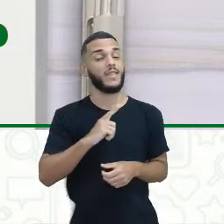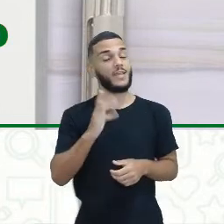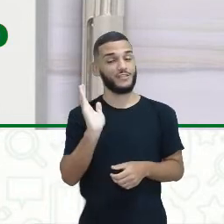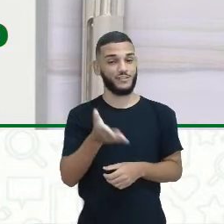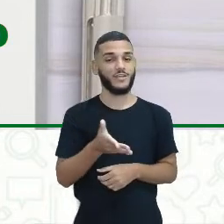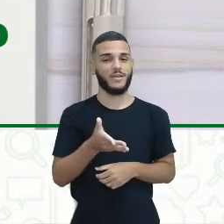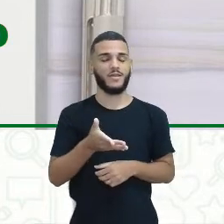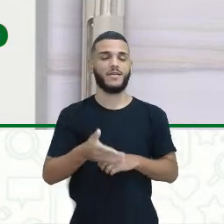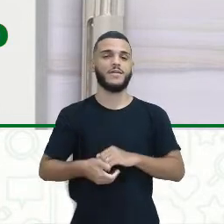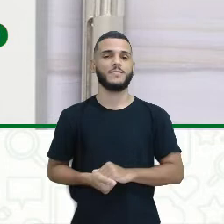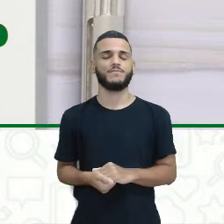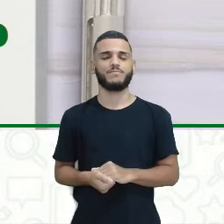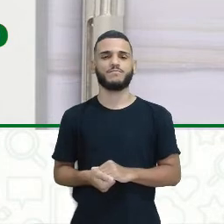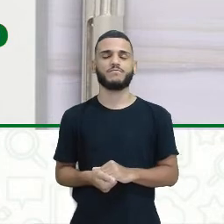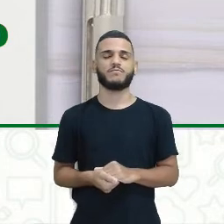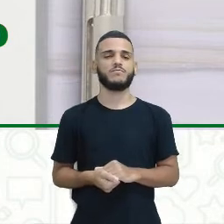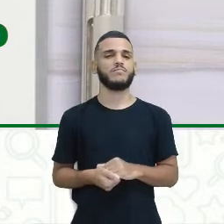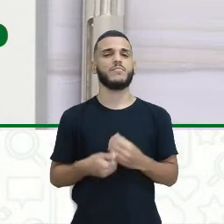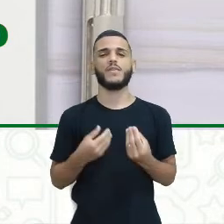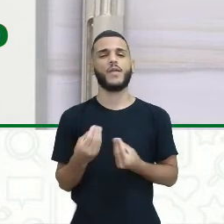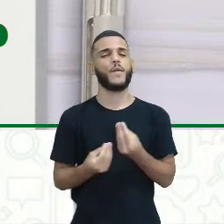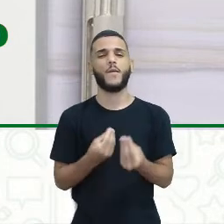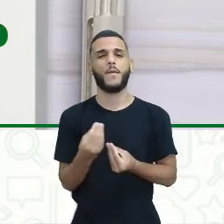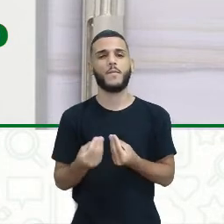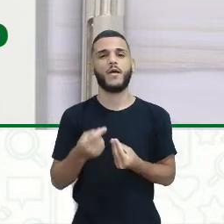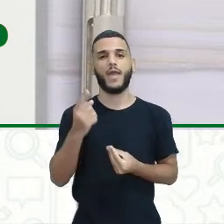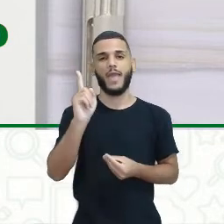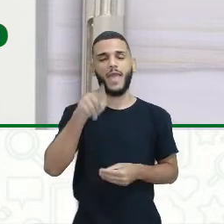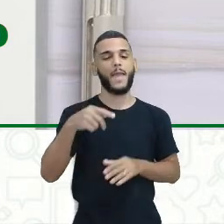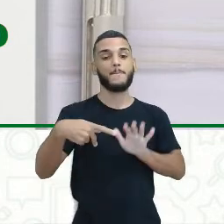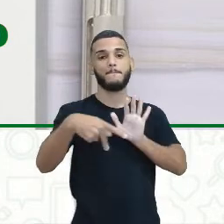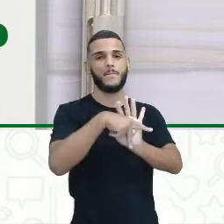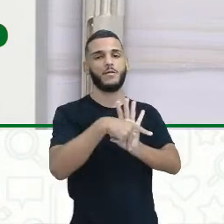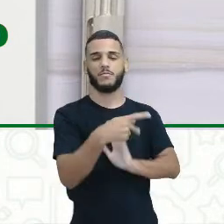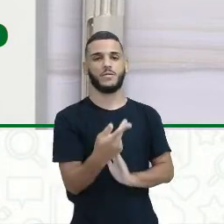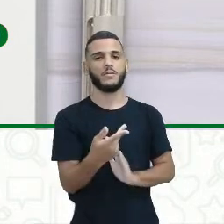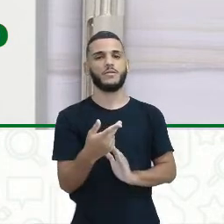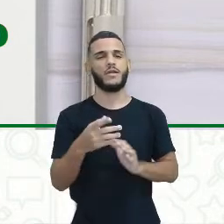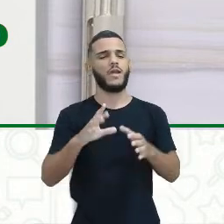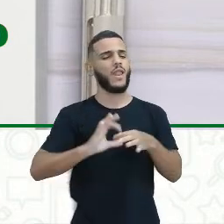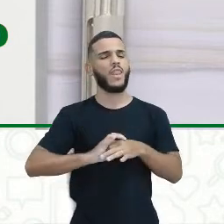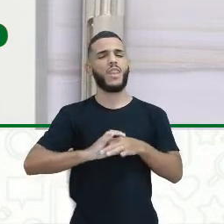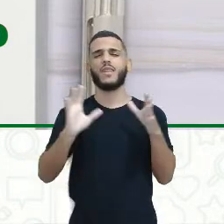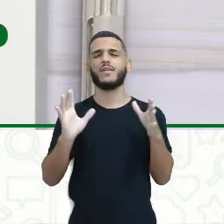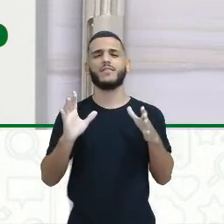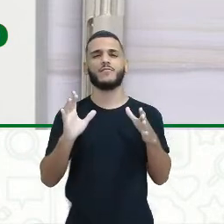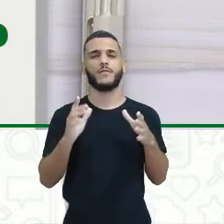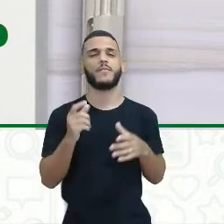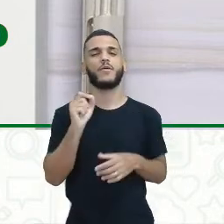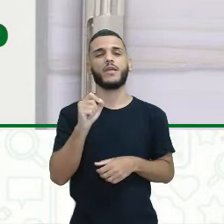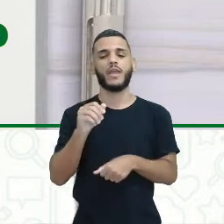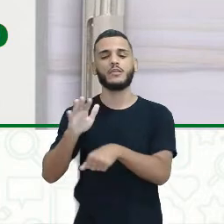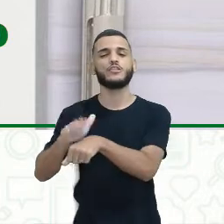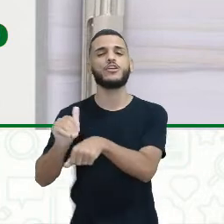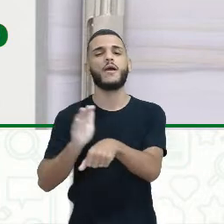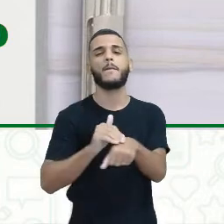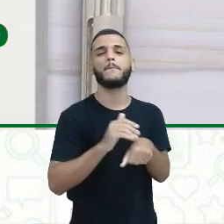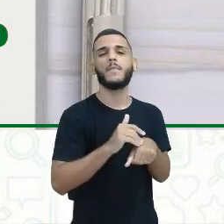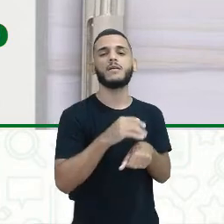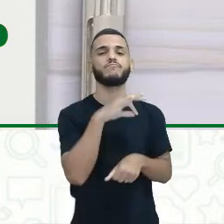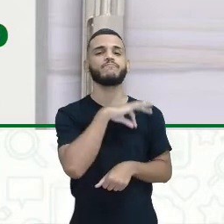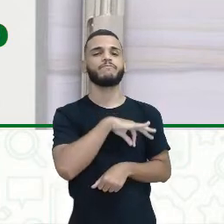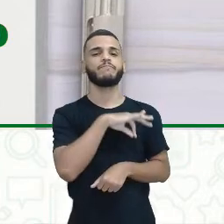engenhos, considerados como uma posse sua, estariam dispostos a recrutá-los para o trabalho,